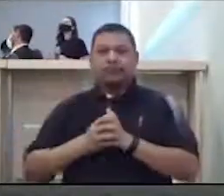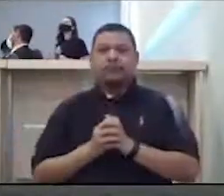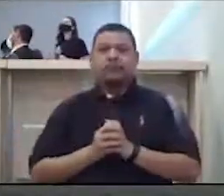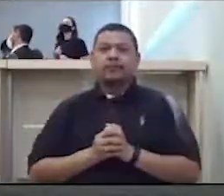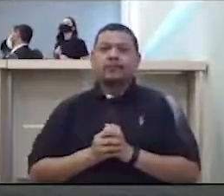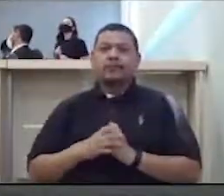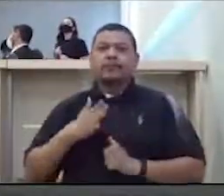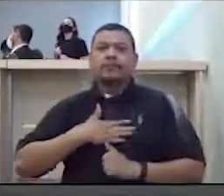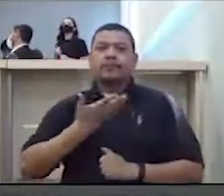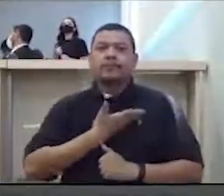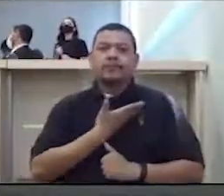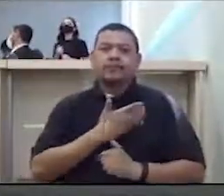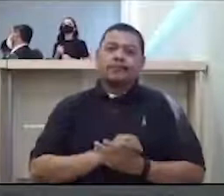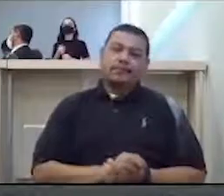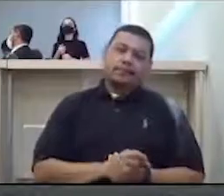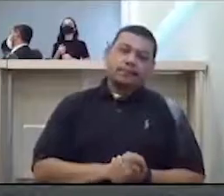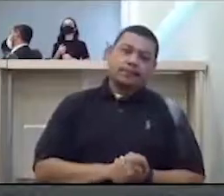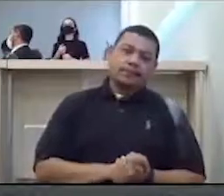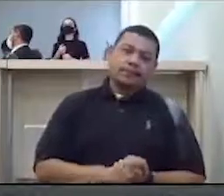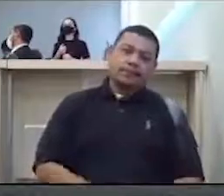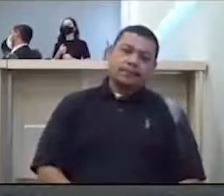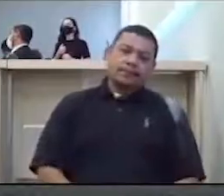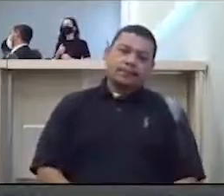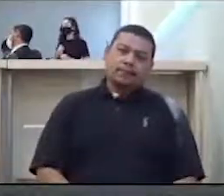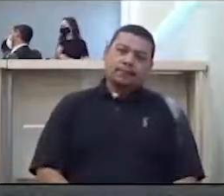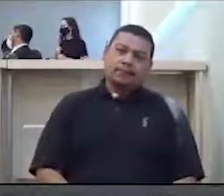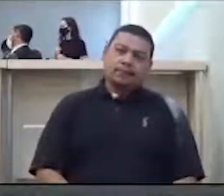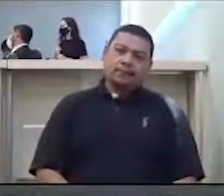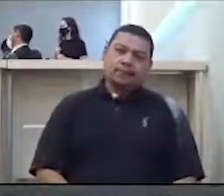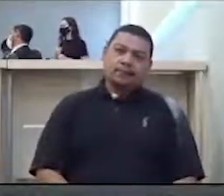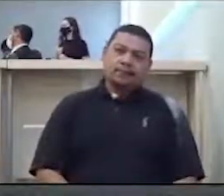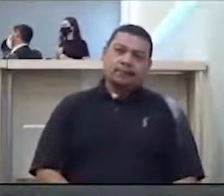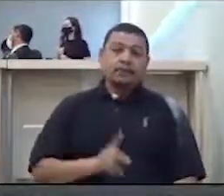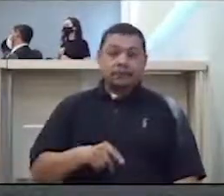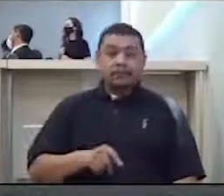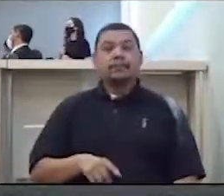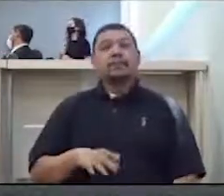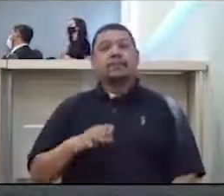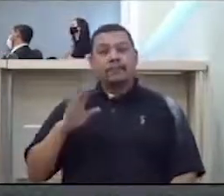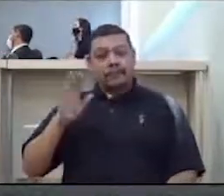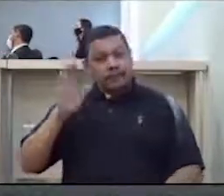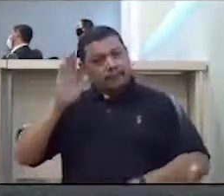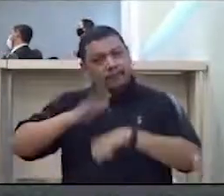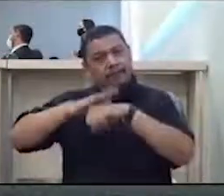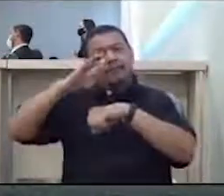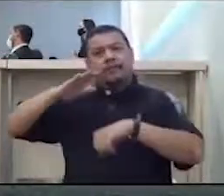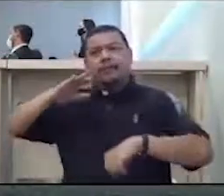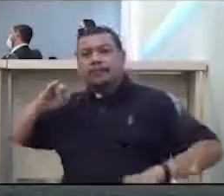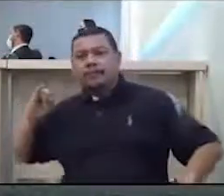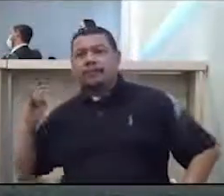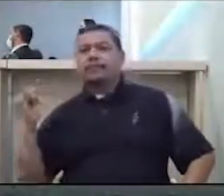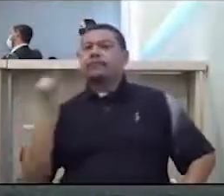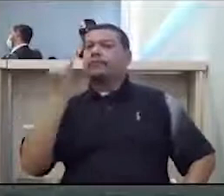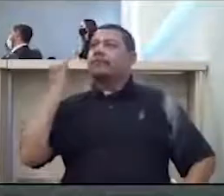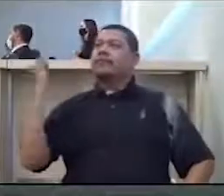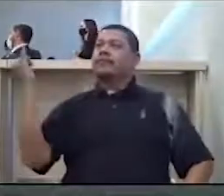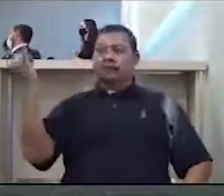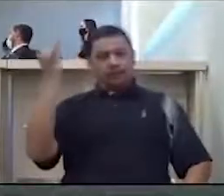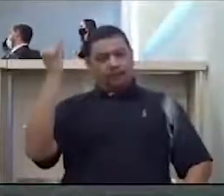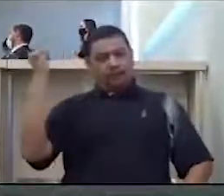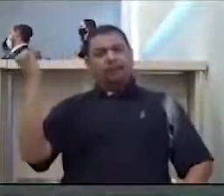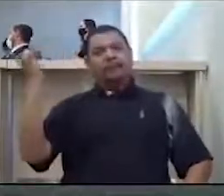Meus amigos, é de grande valia, de suma